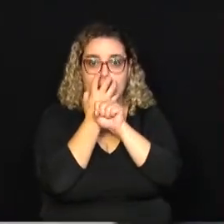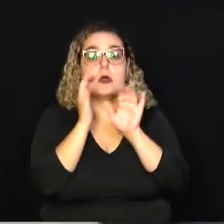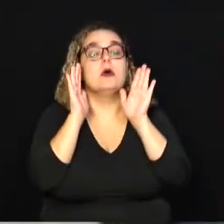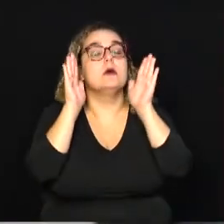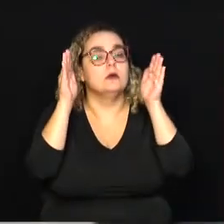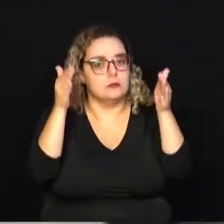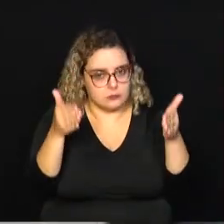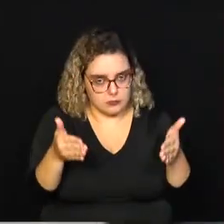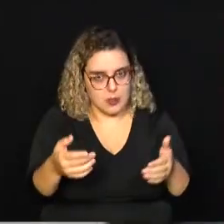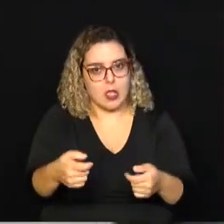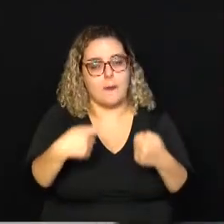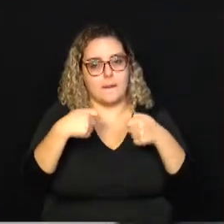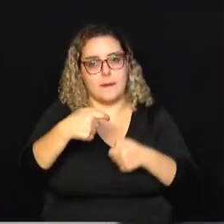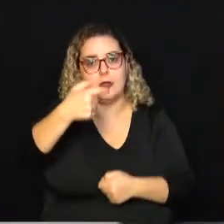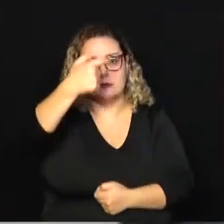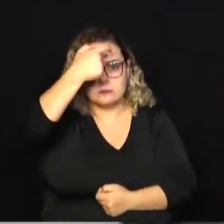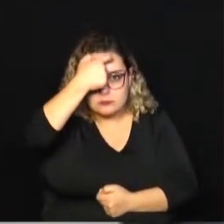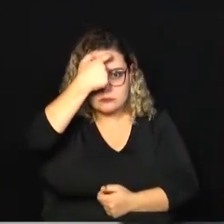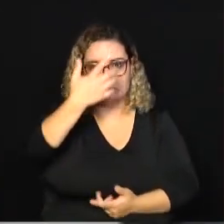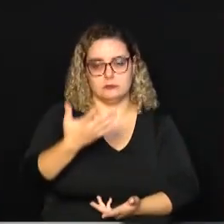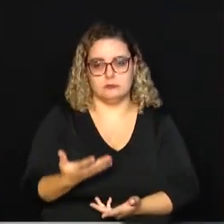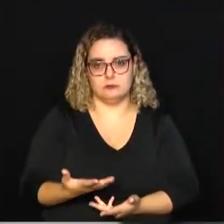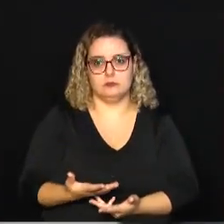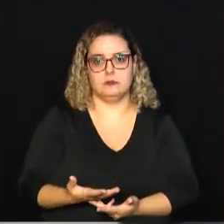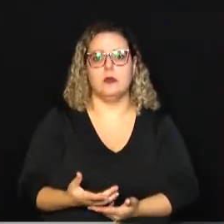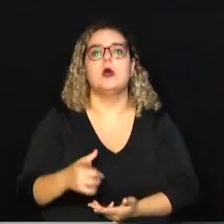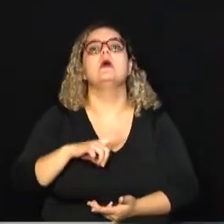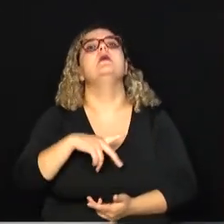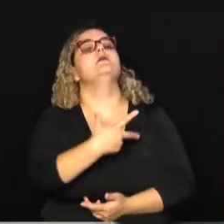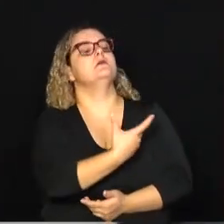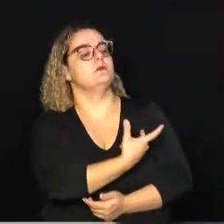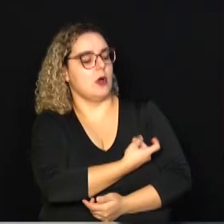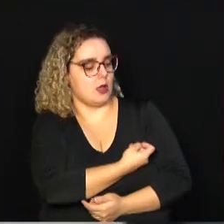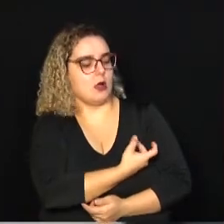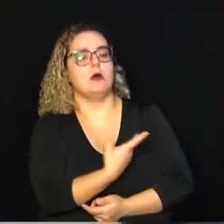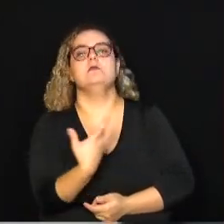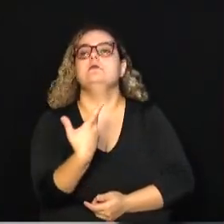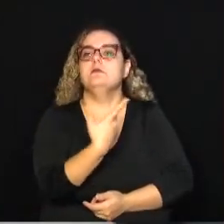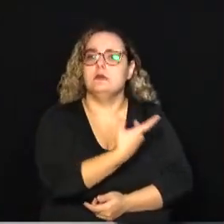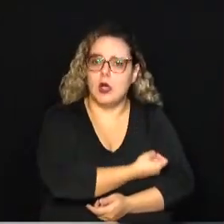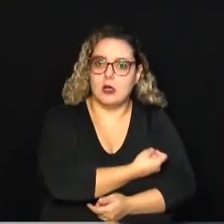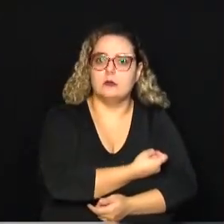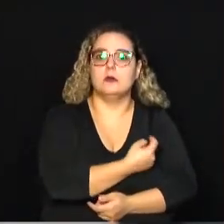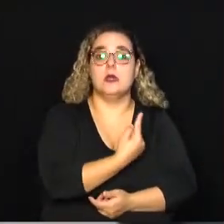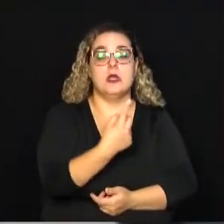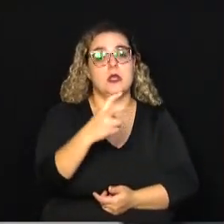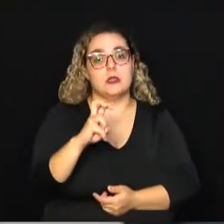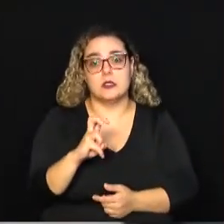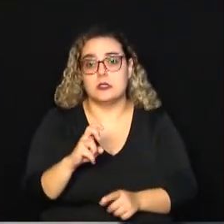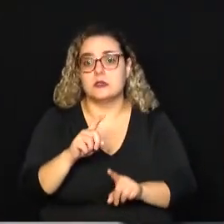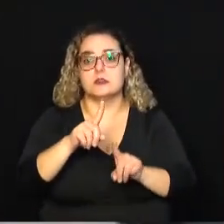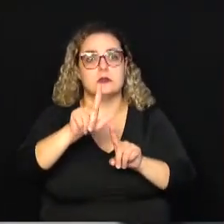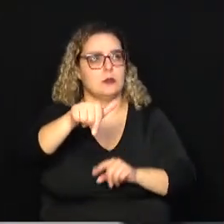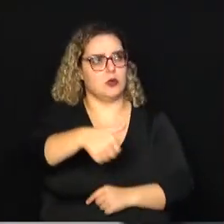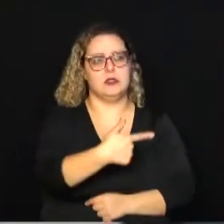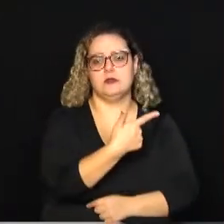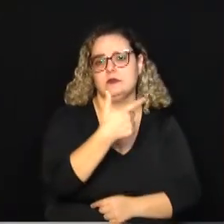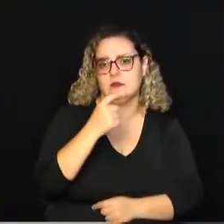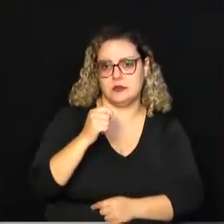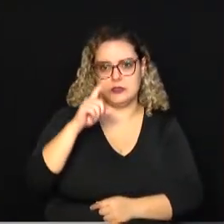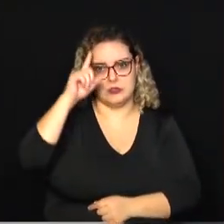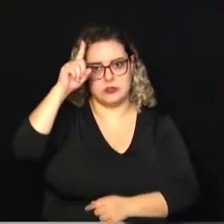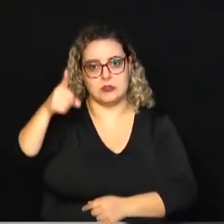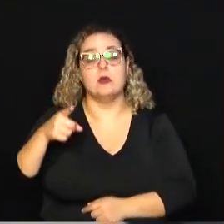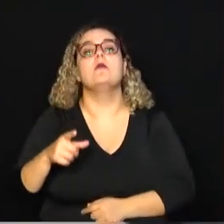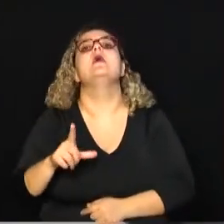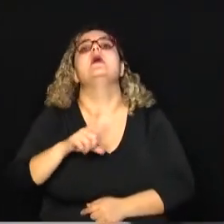que a gente tem que ter na cabeça. Então, vai ter gente tomando vacina 15, 20 dias depois, ficando doente.